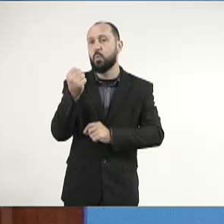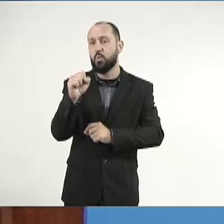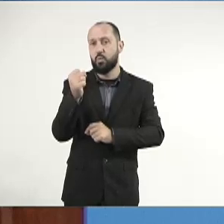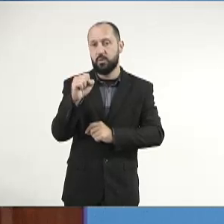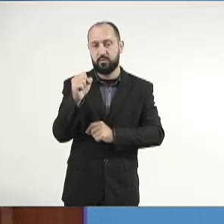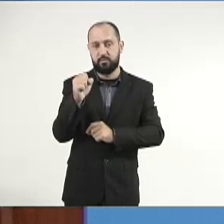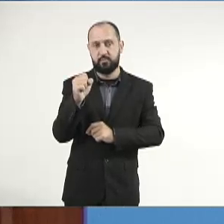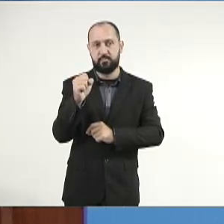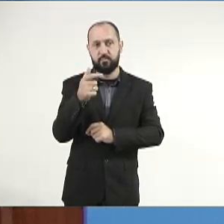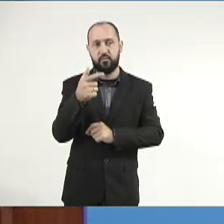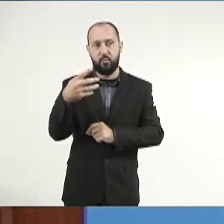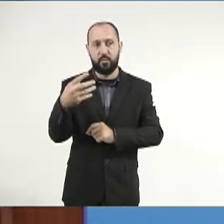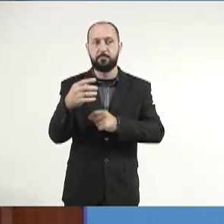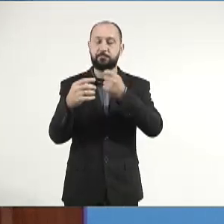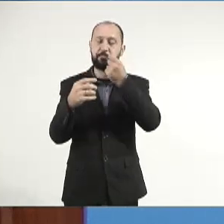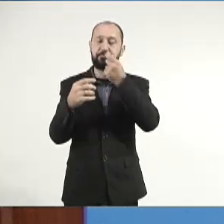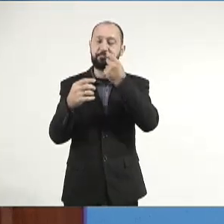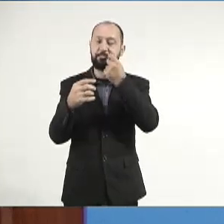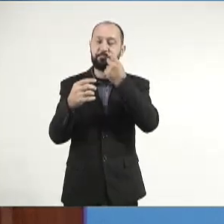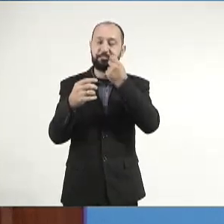artigo 24,